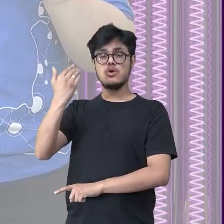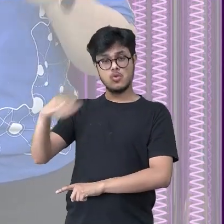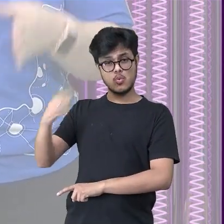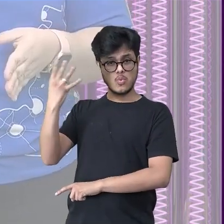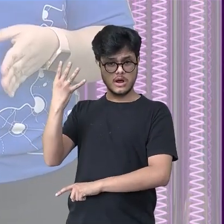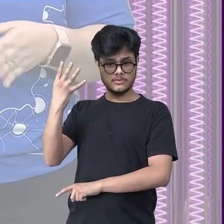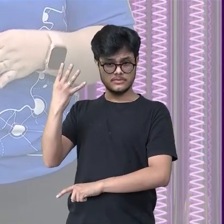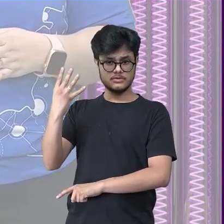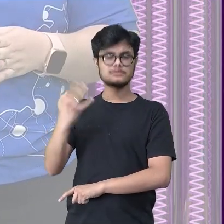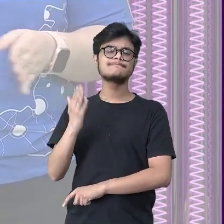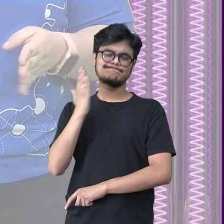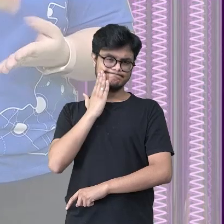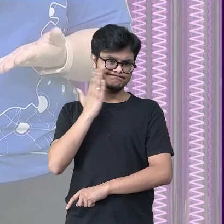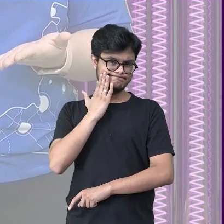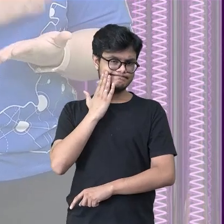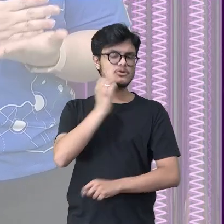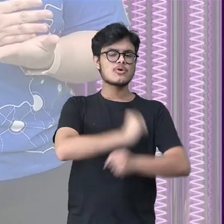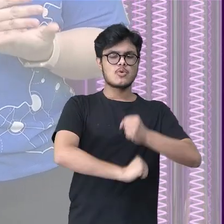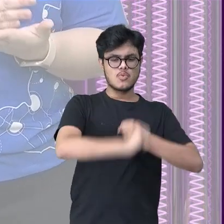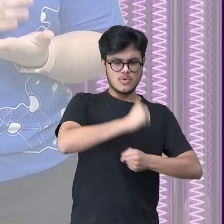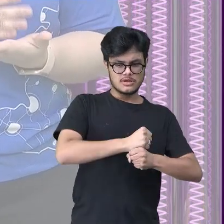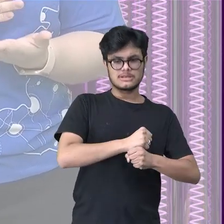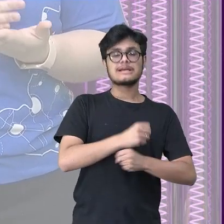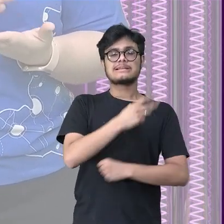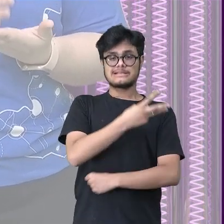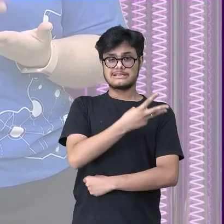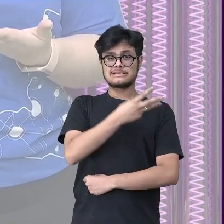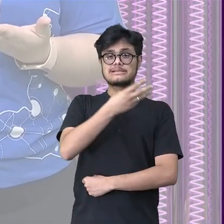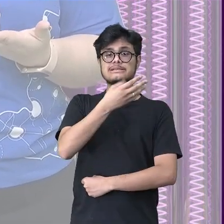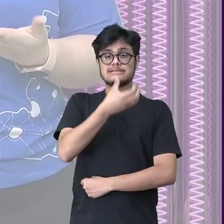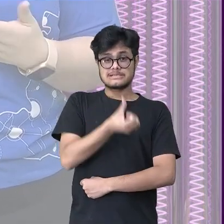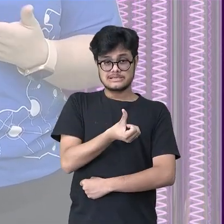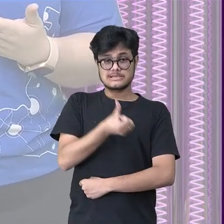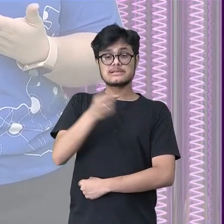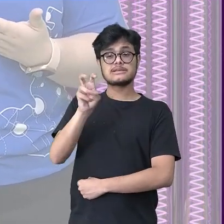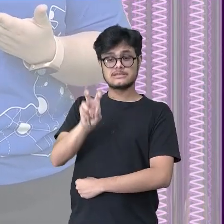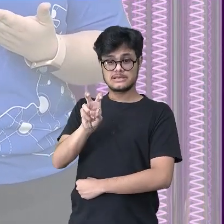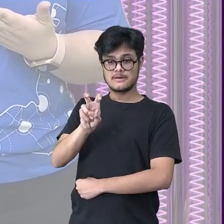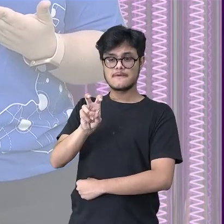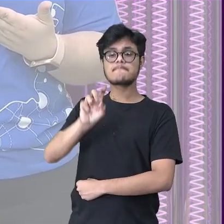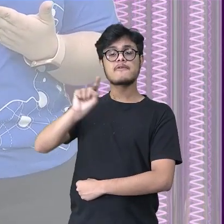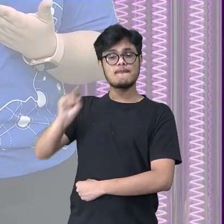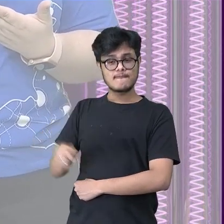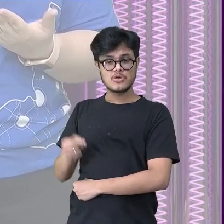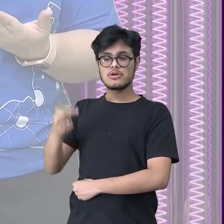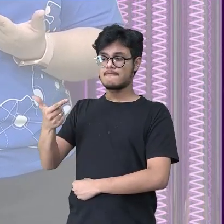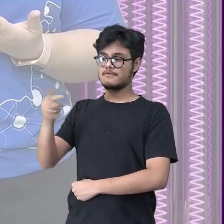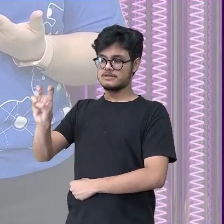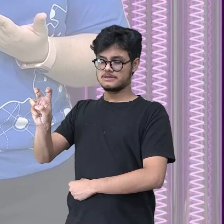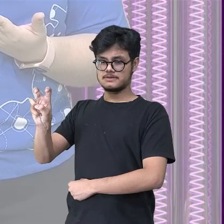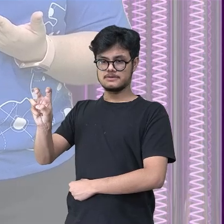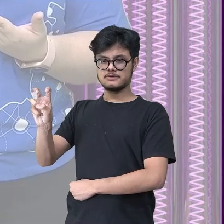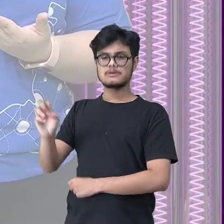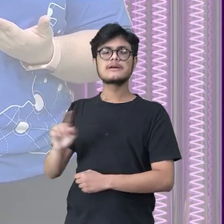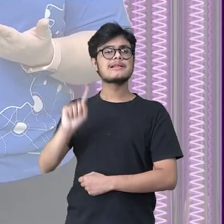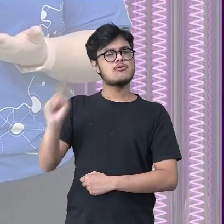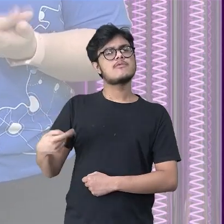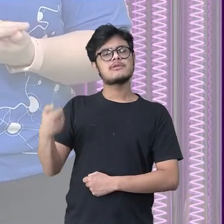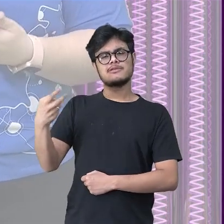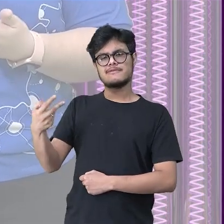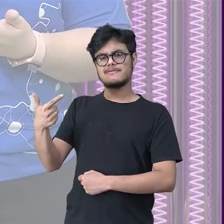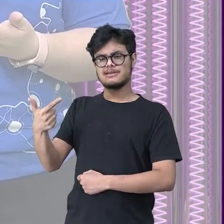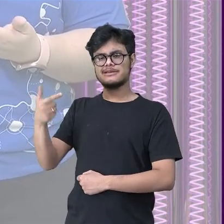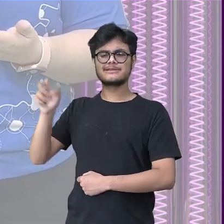sabe que durante 1 ano a gente tem 365 dias, 25. Esse vírgula 25